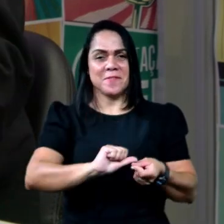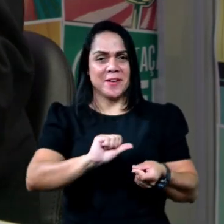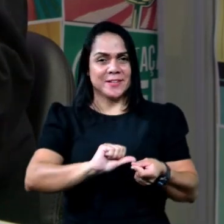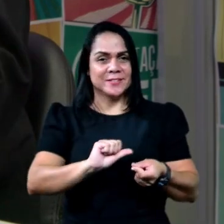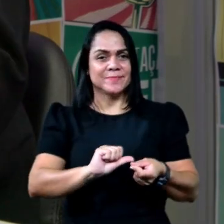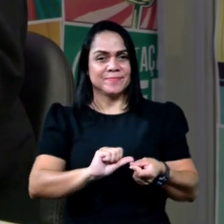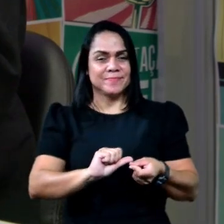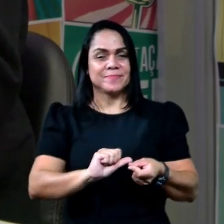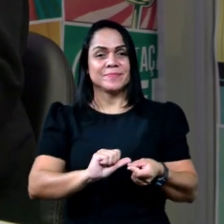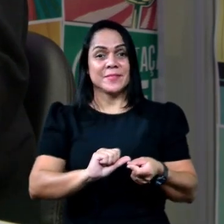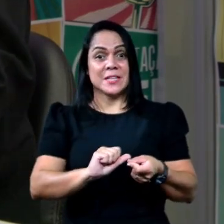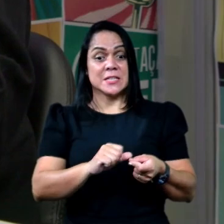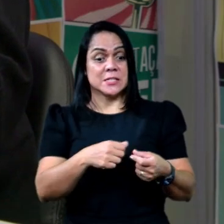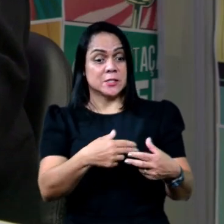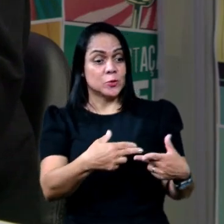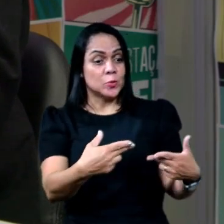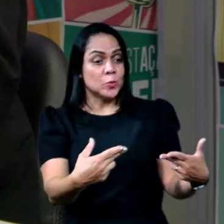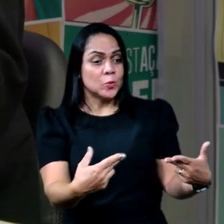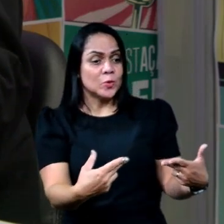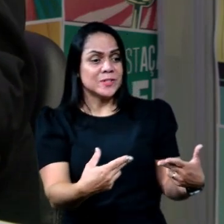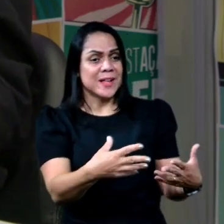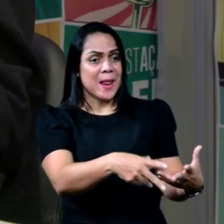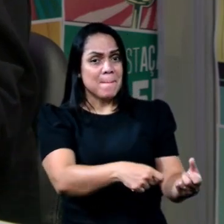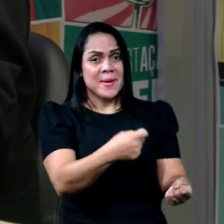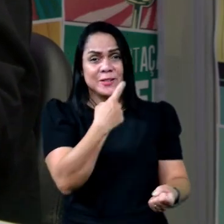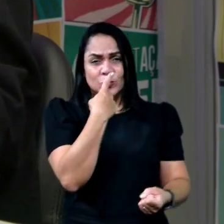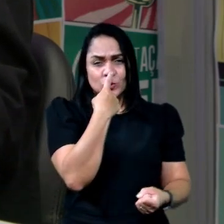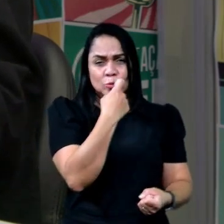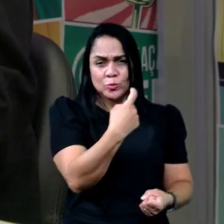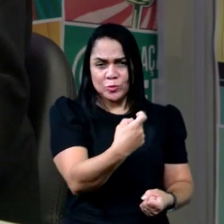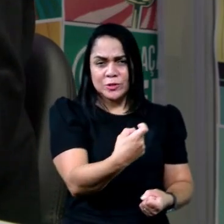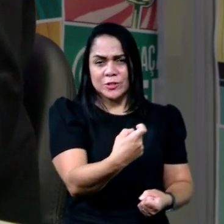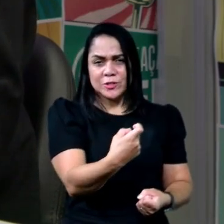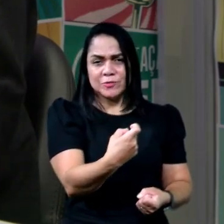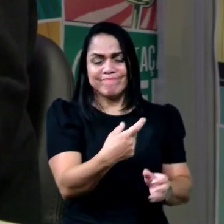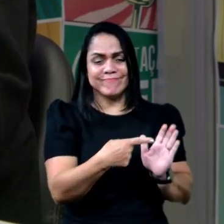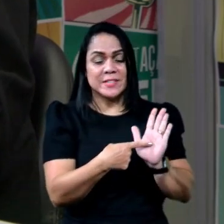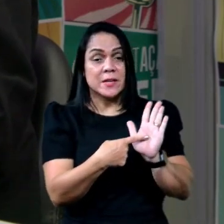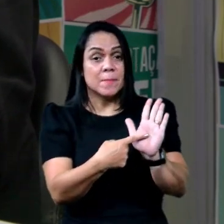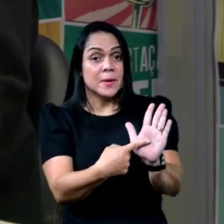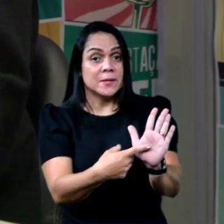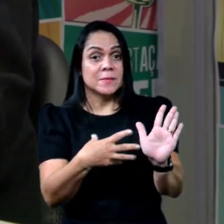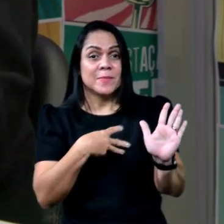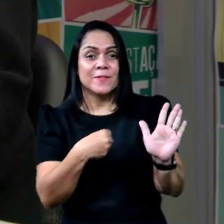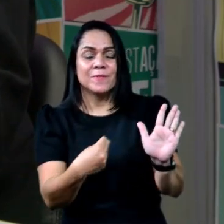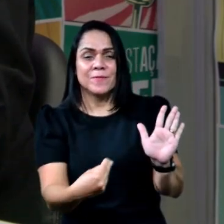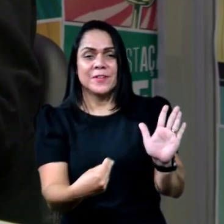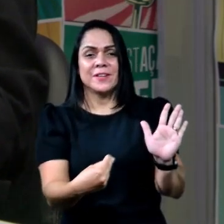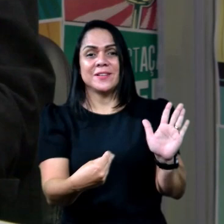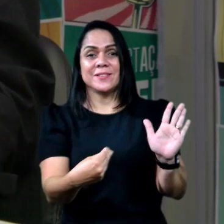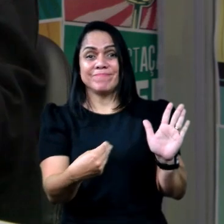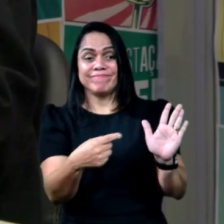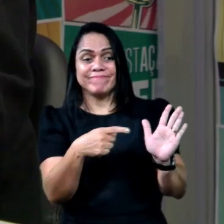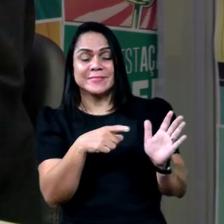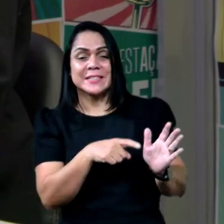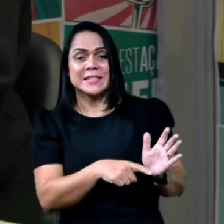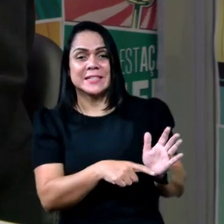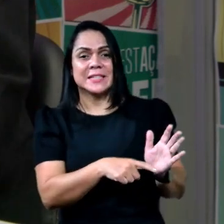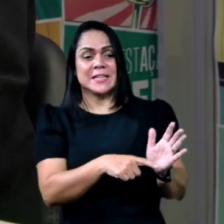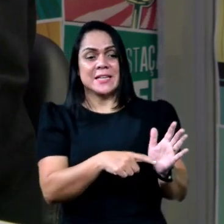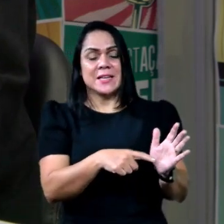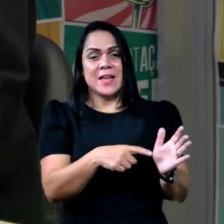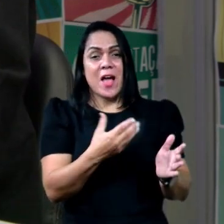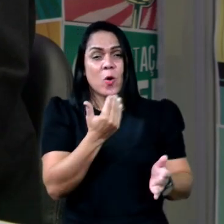e são coisas que ela tira do lixo. E realmente, na hora que ela apresenta para a filha, aquilo tem um significado gigantesco. Não é uma comida do lixo, é a comida da